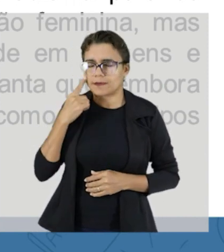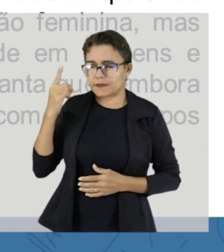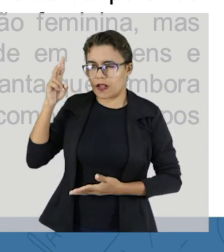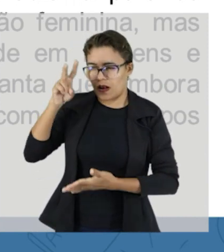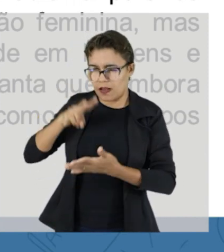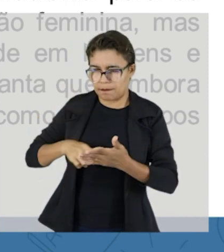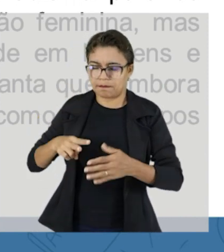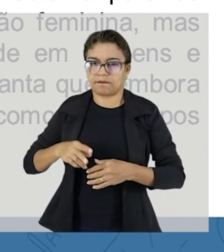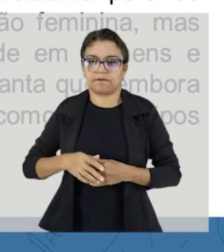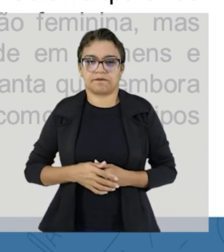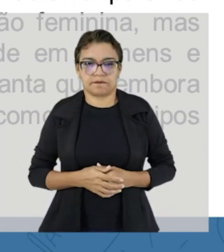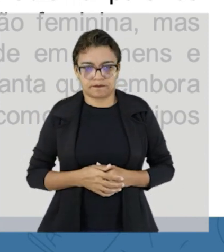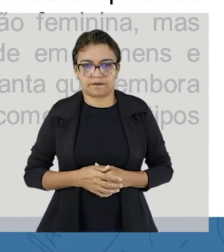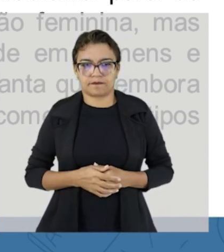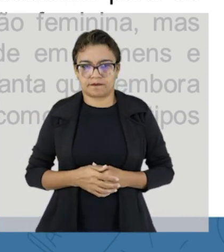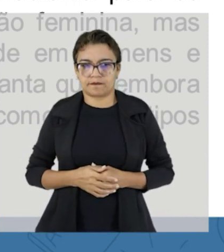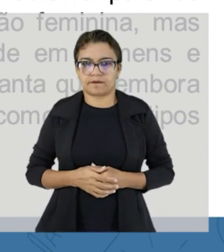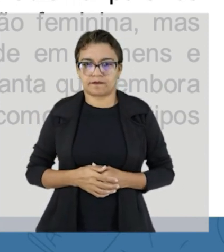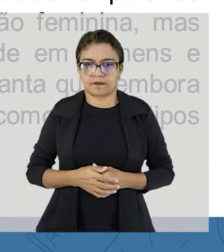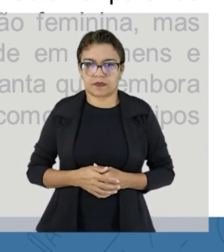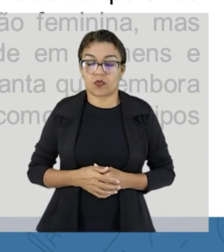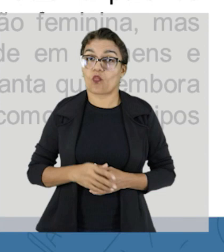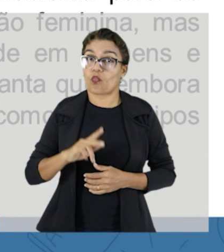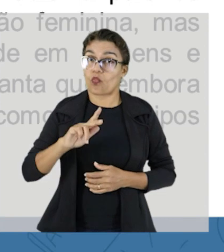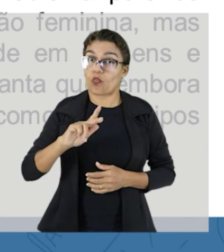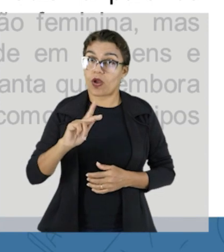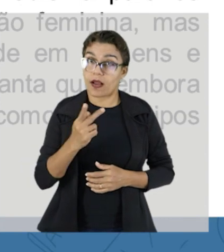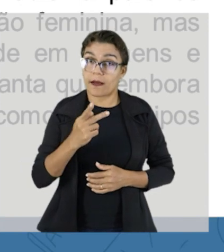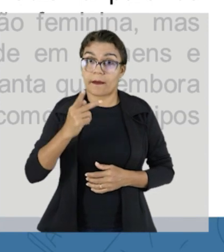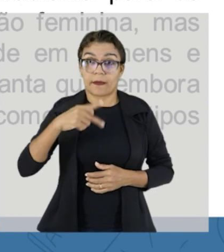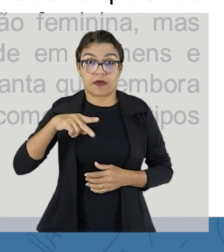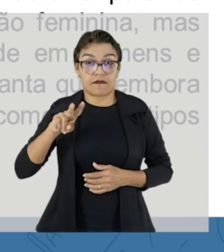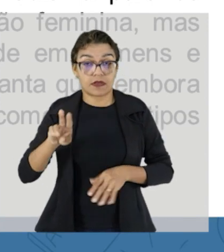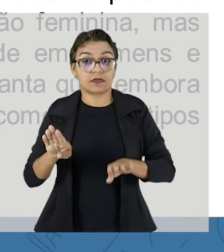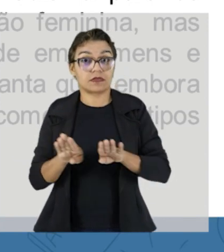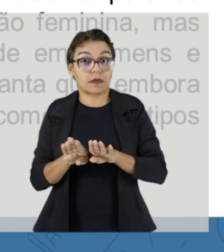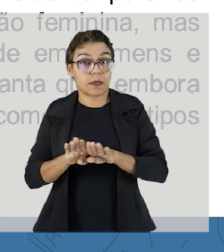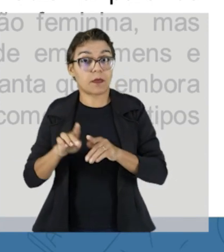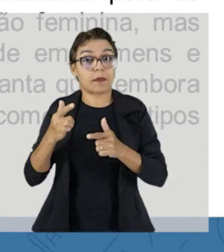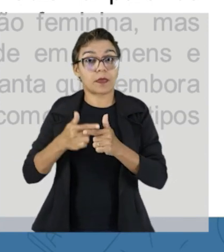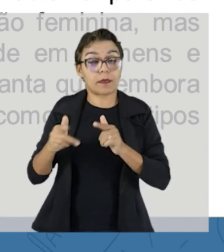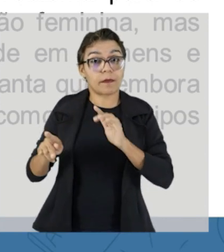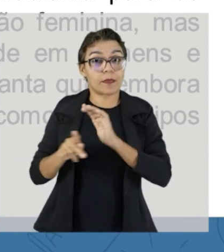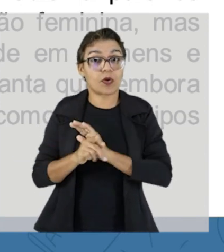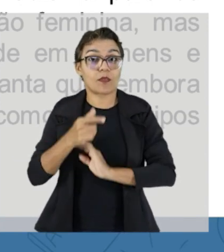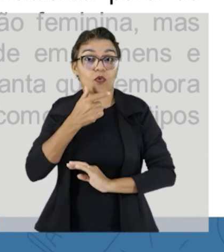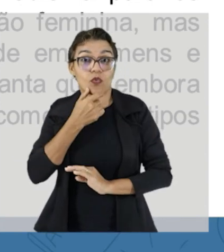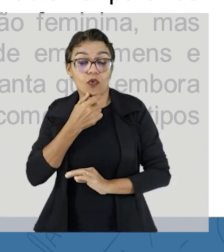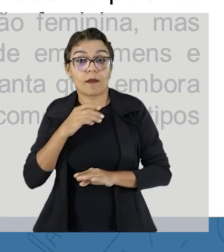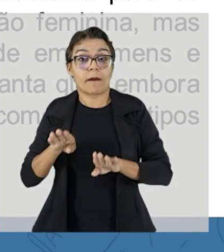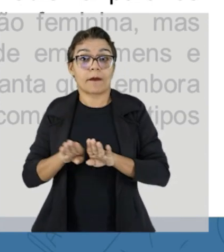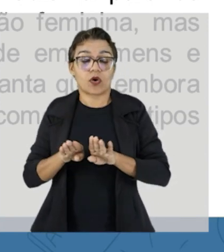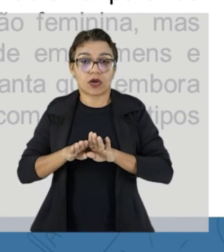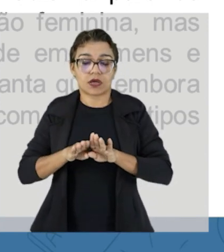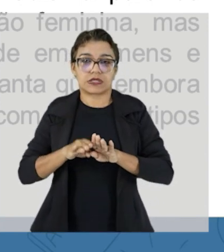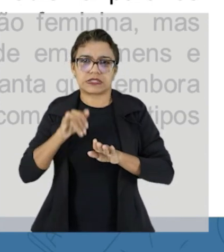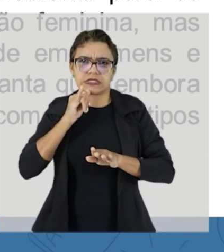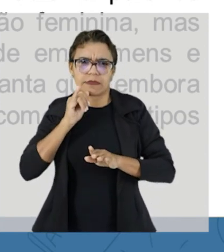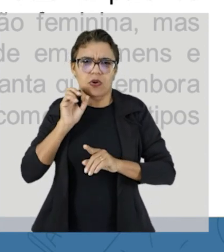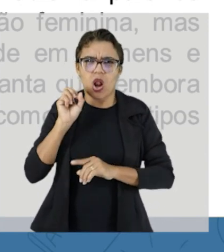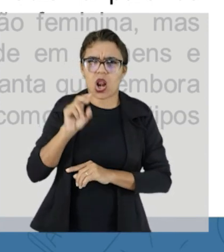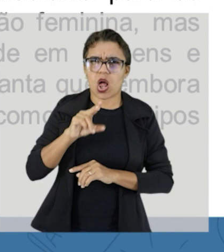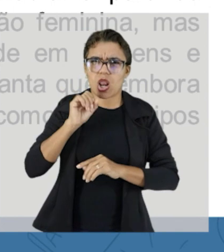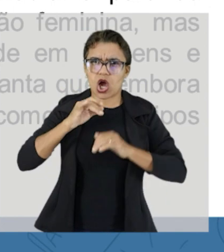o HPV também é um problema para os homens. Não só porque espalha a infecção entre a população